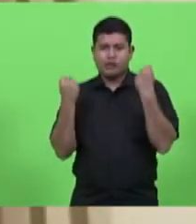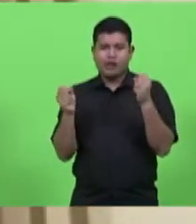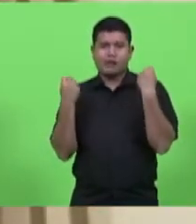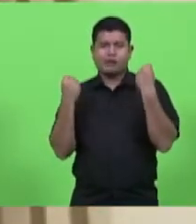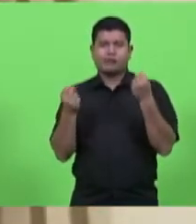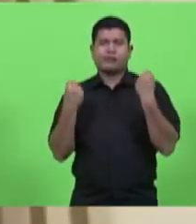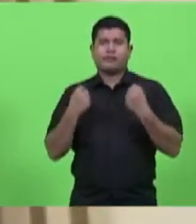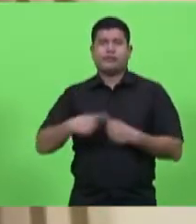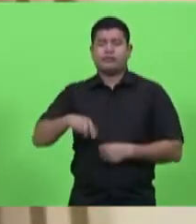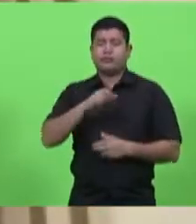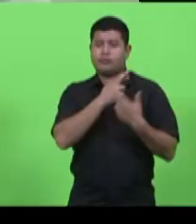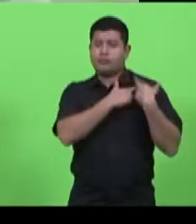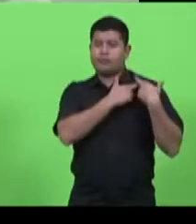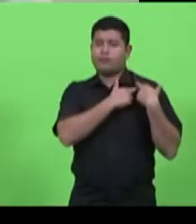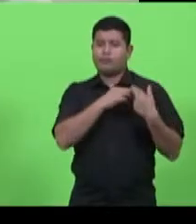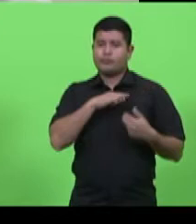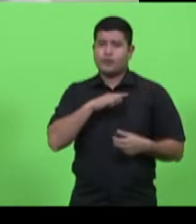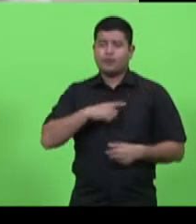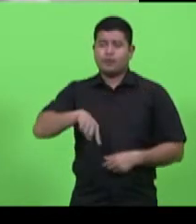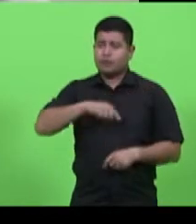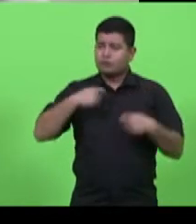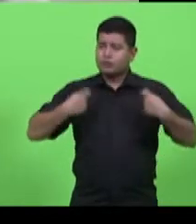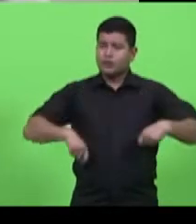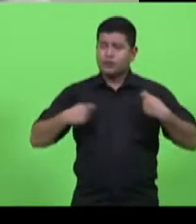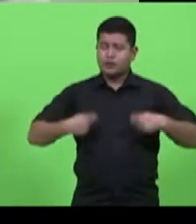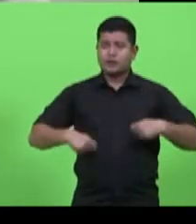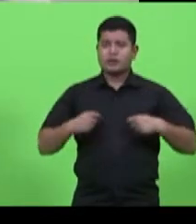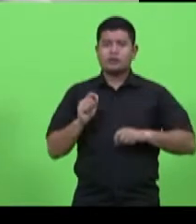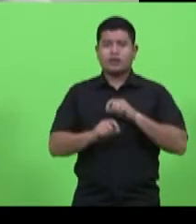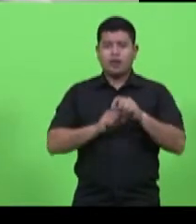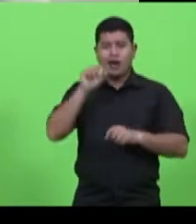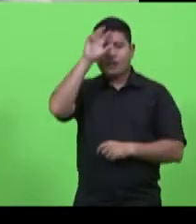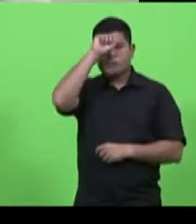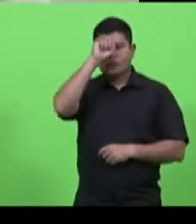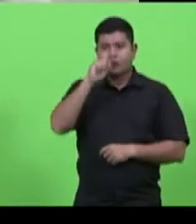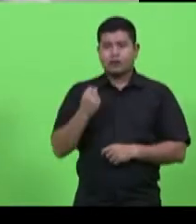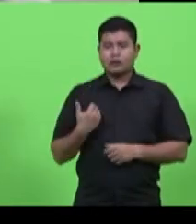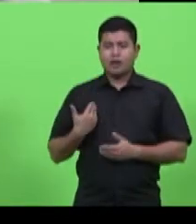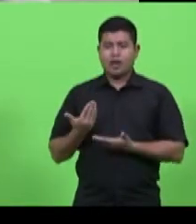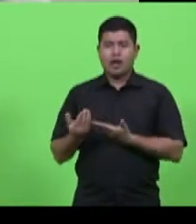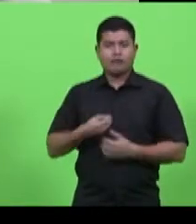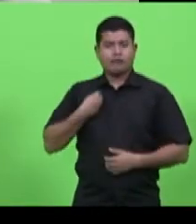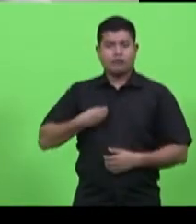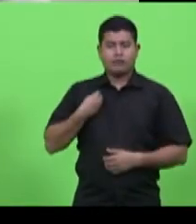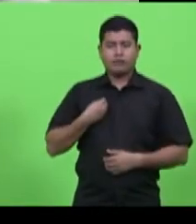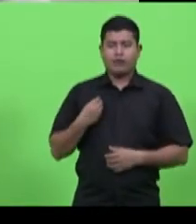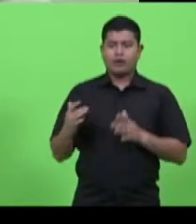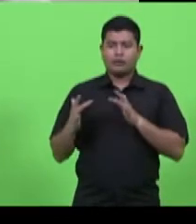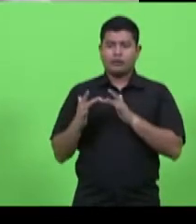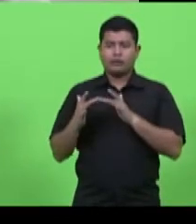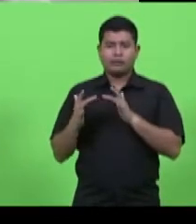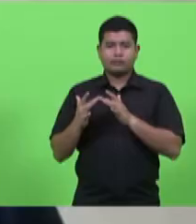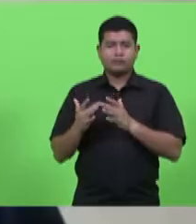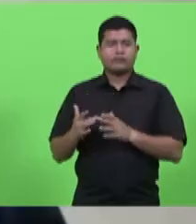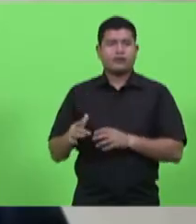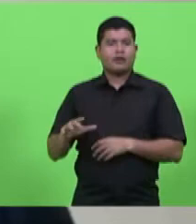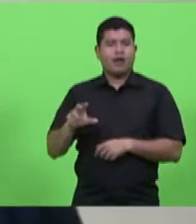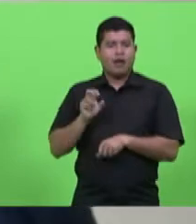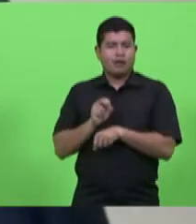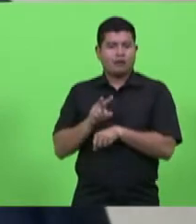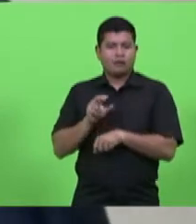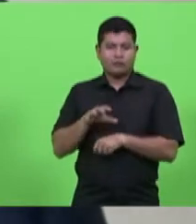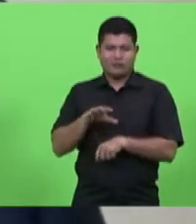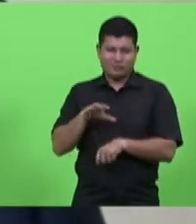e nós temos que aprender a conviver com esse vírus. Portanto, eu voto sim, senhor presidente. Obrigado. Senhor